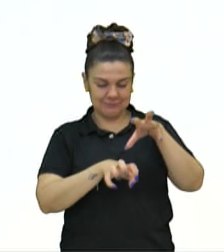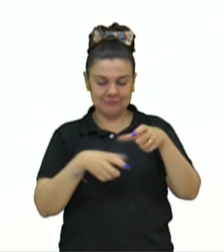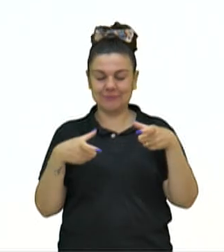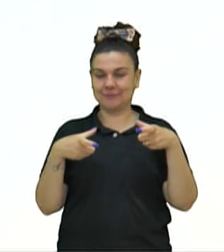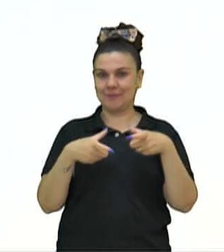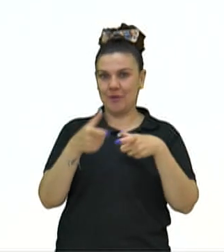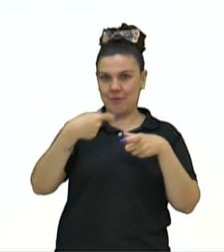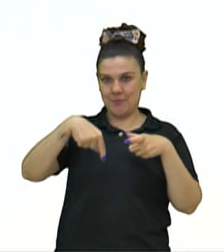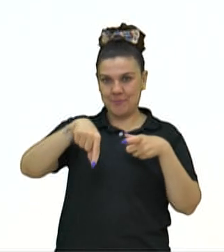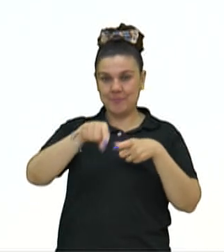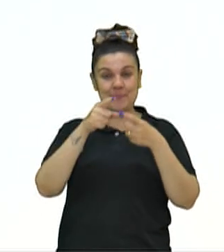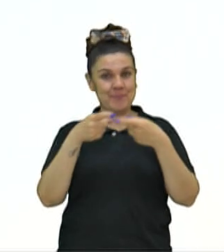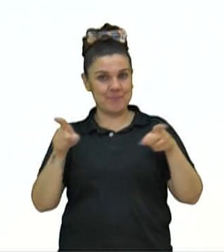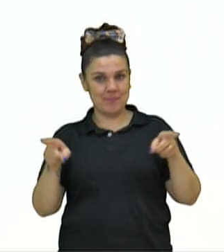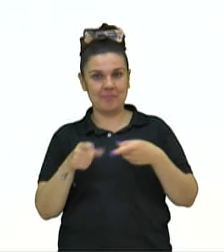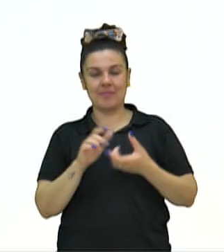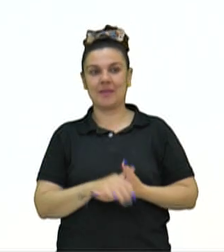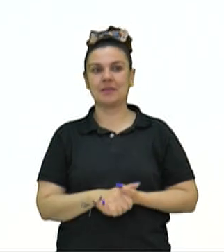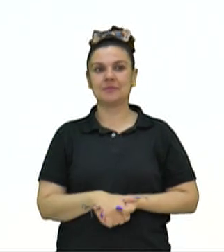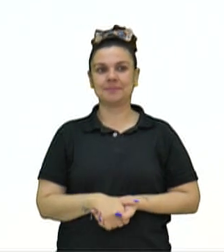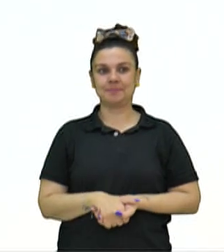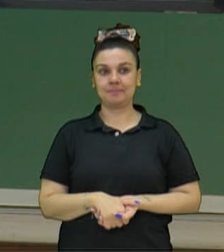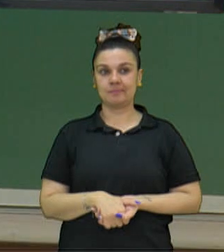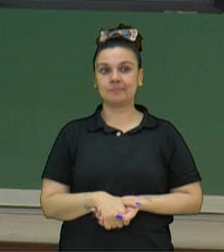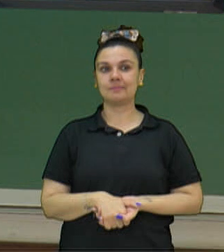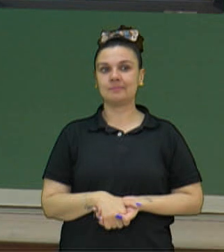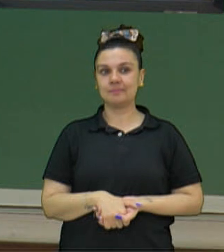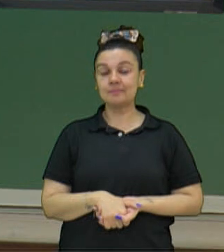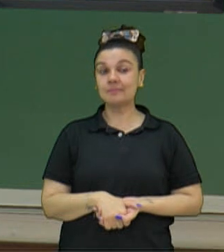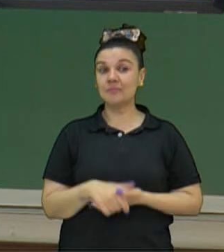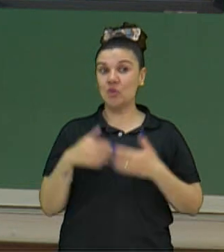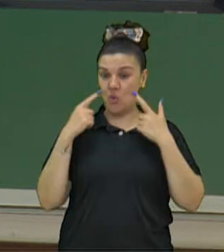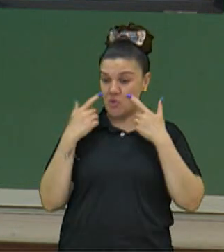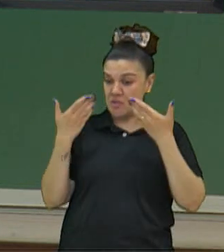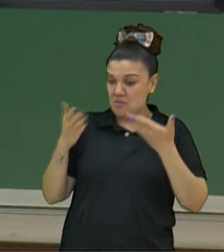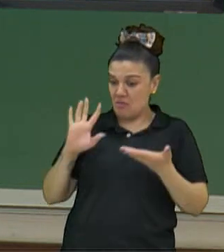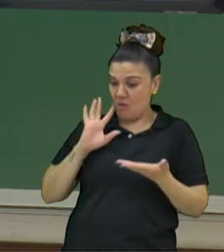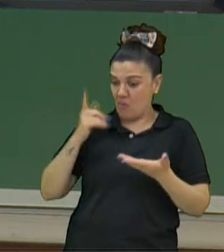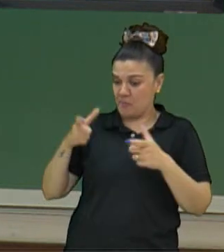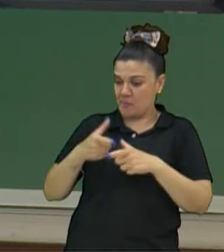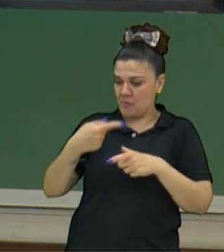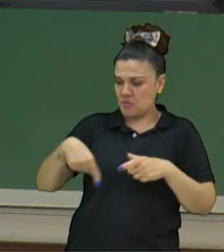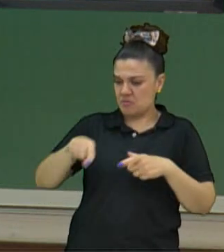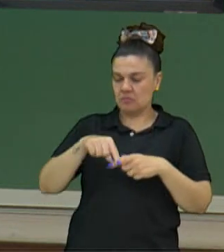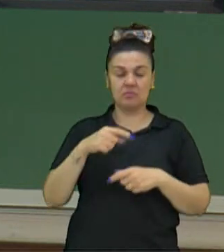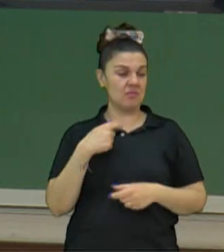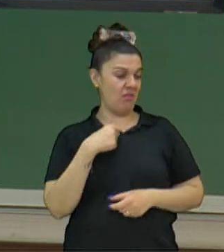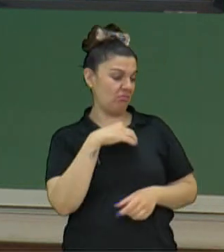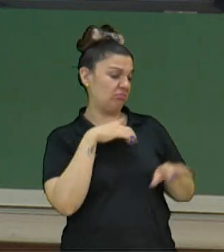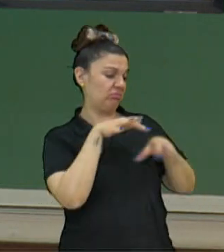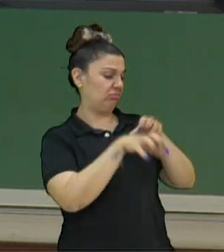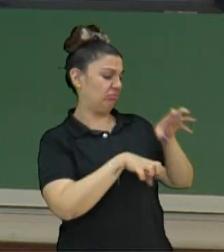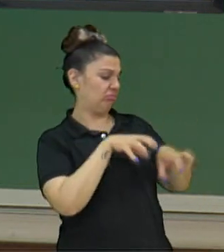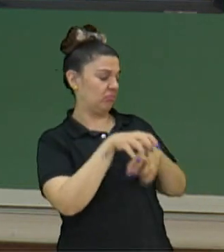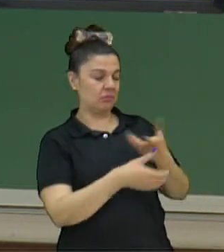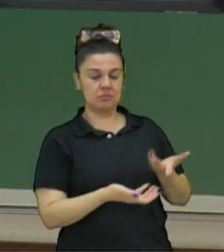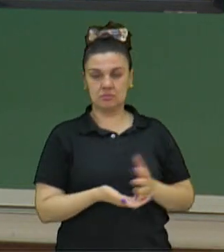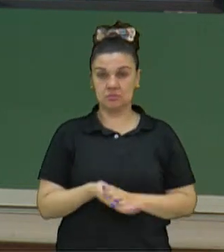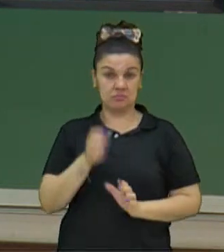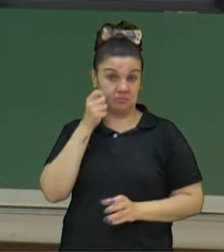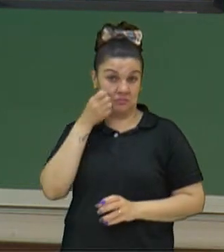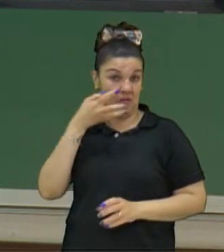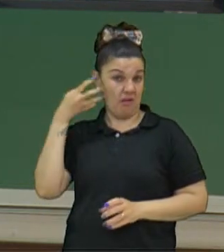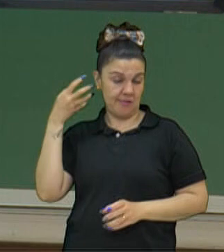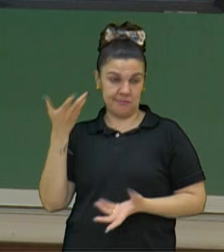Arranhou, scratch the record, ok. Olha lá, né? Então ele pergunta, o que aconteceu com o meu disco favorito? Ah, eu arranhei, né? Legato,